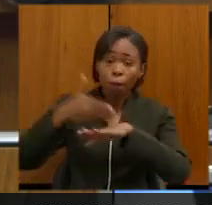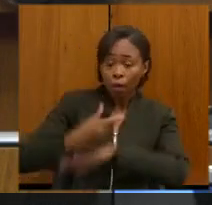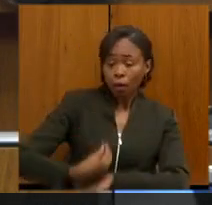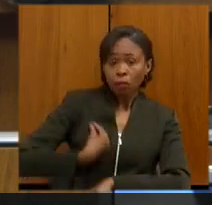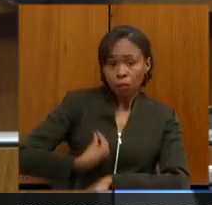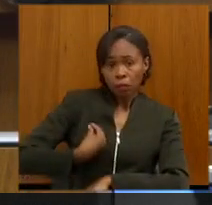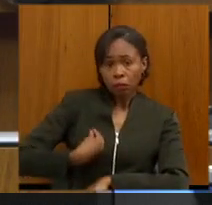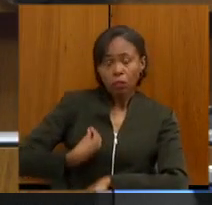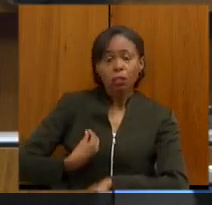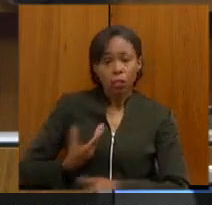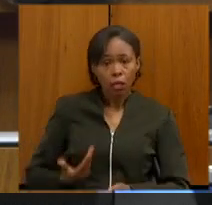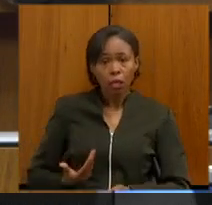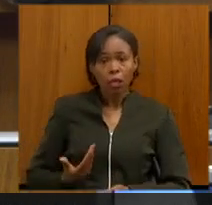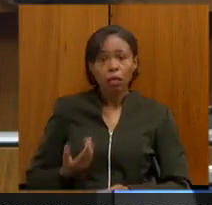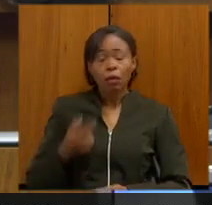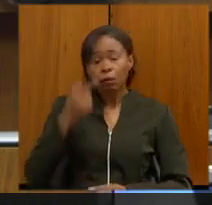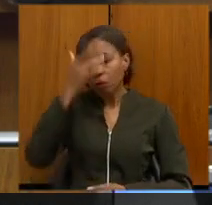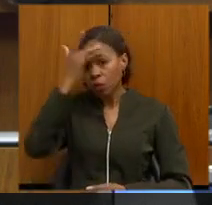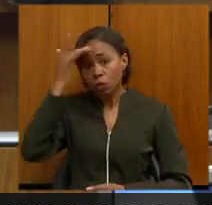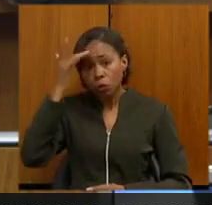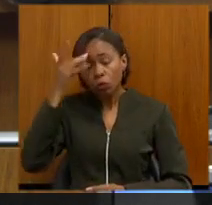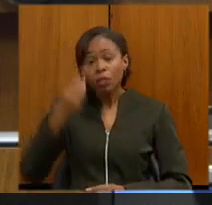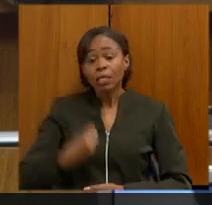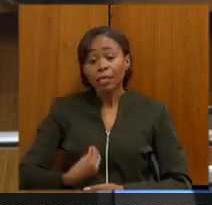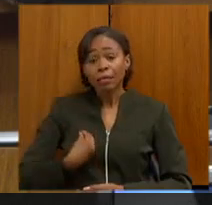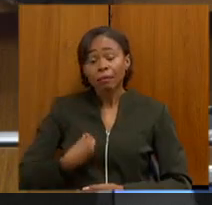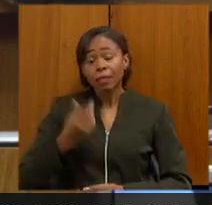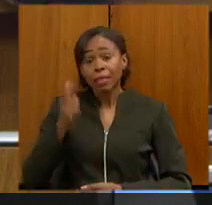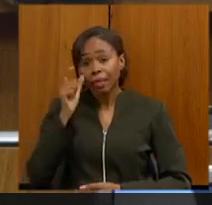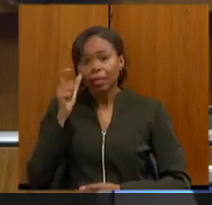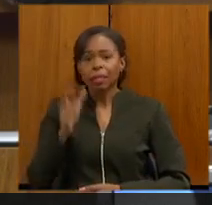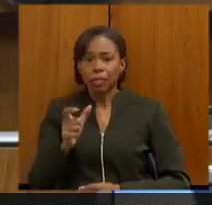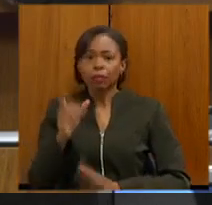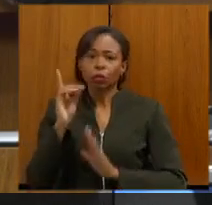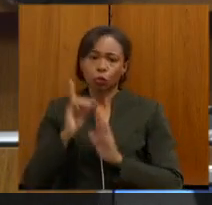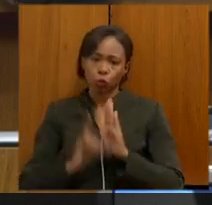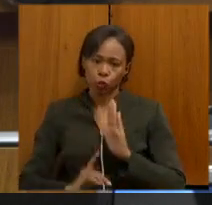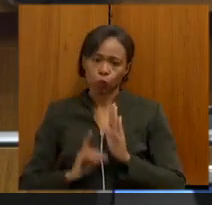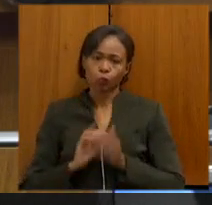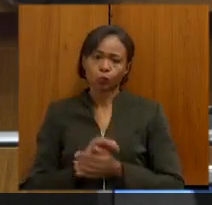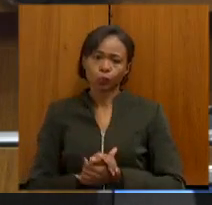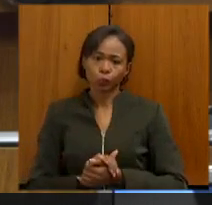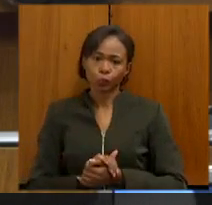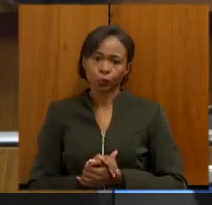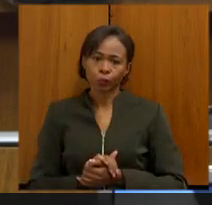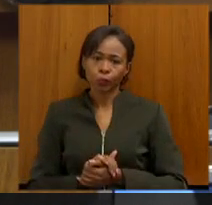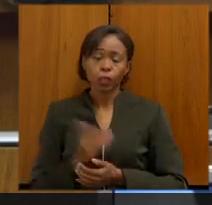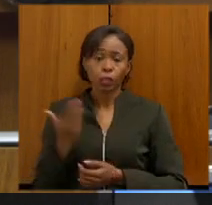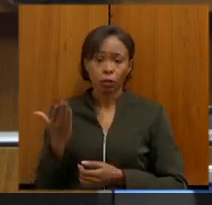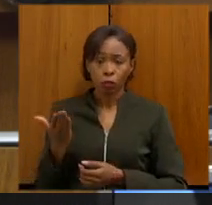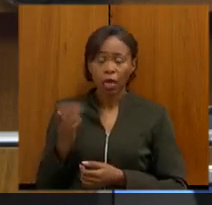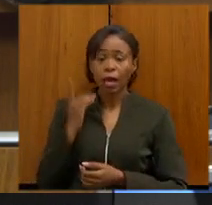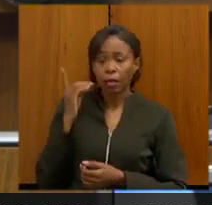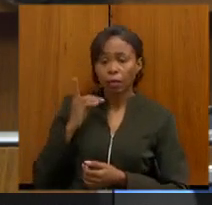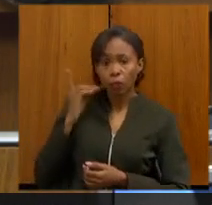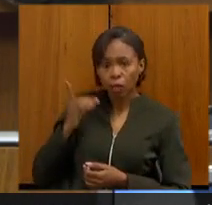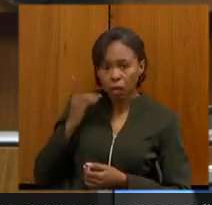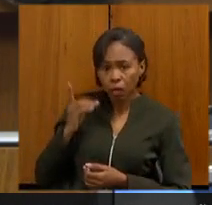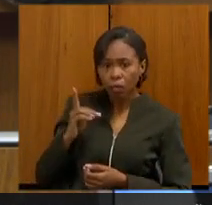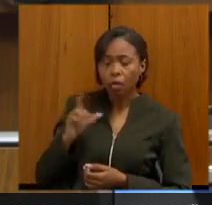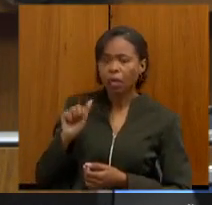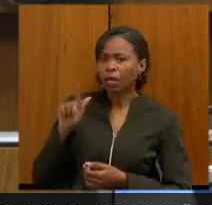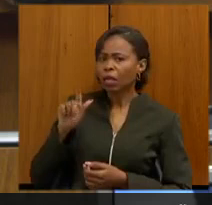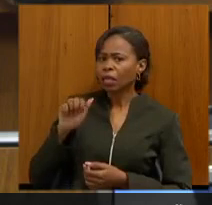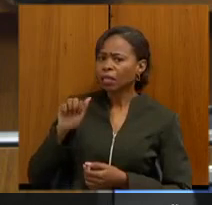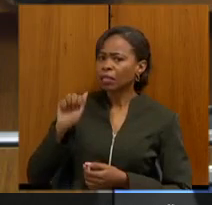interessa a concepção do direito tão a deputada você a deputada Andreia adaptado A